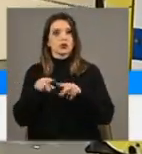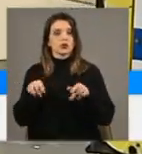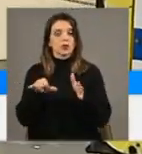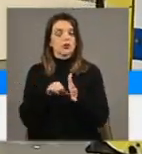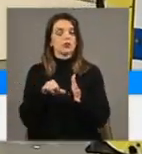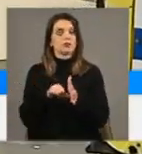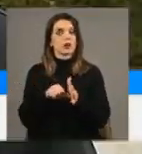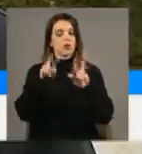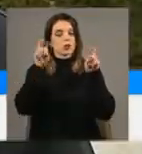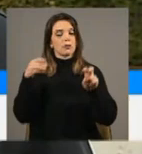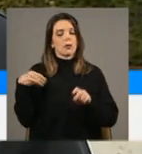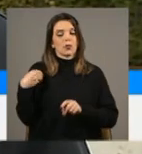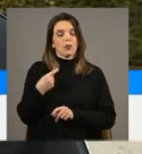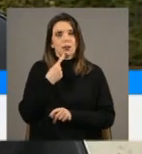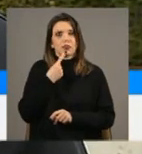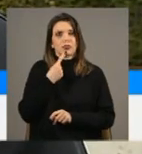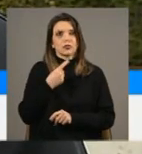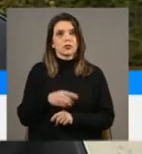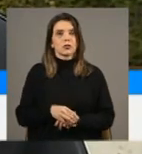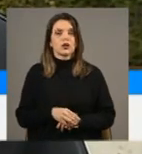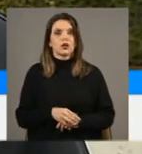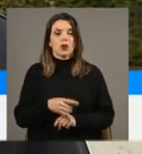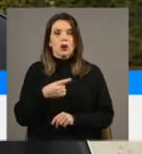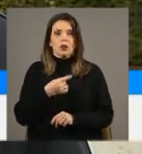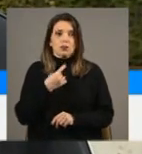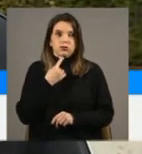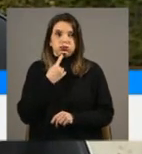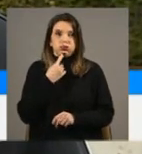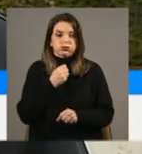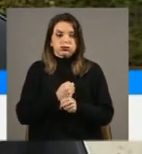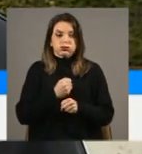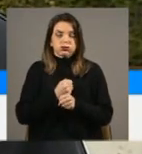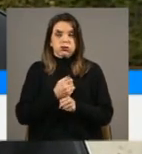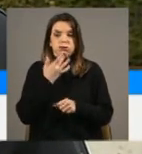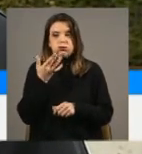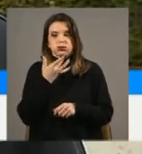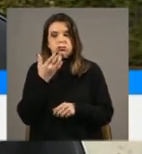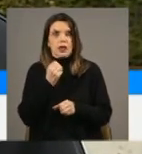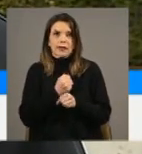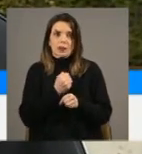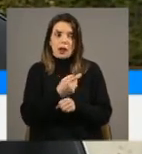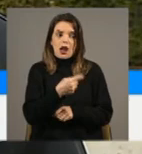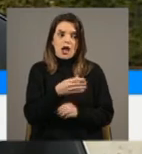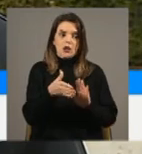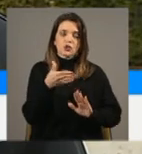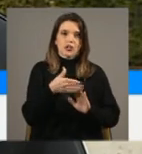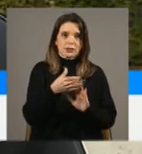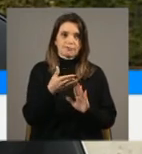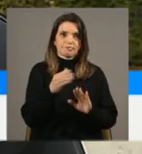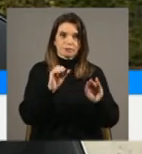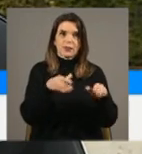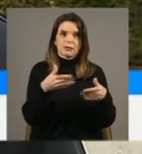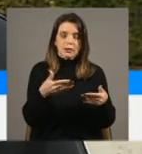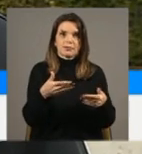o preocupa. O excesso de trabalho que os médicos têm neste momento, e especialmente na urgência, o serviço de urgência, que é o, neste momento é o pior,